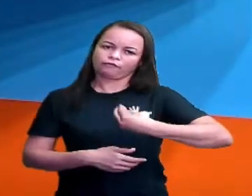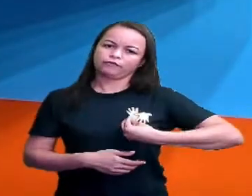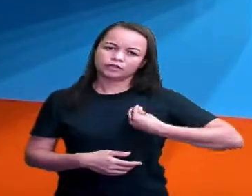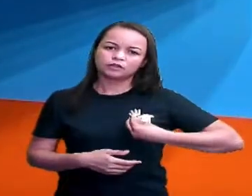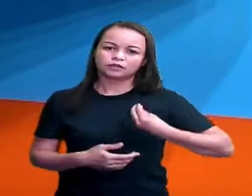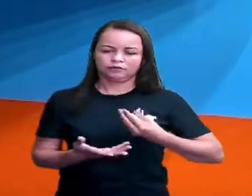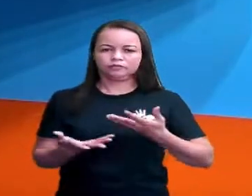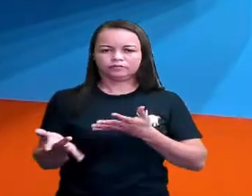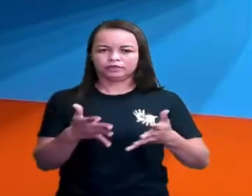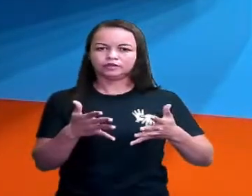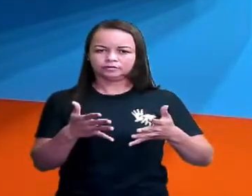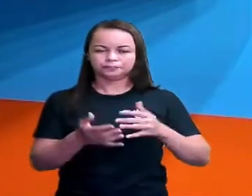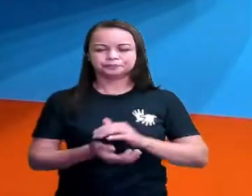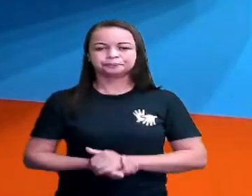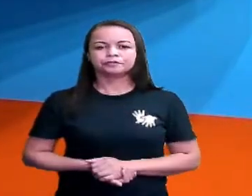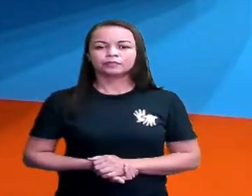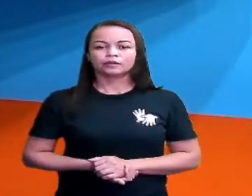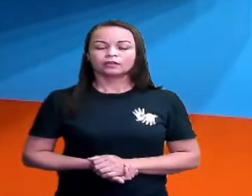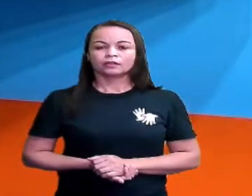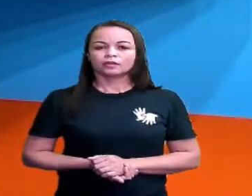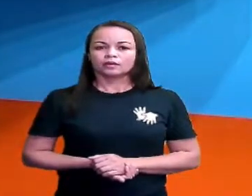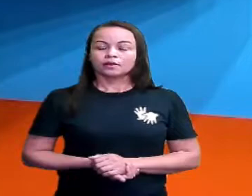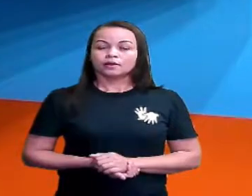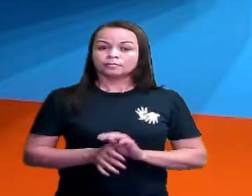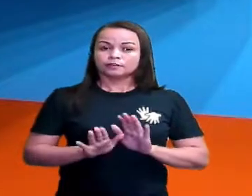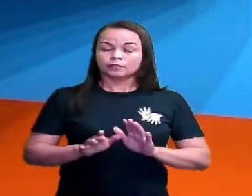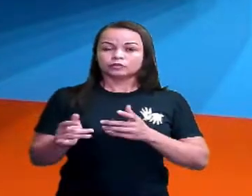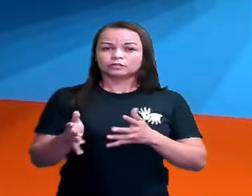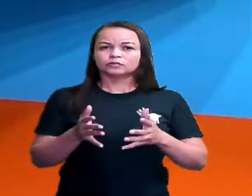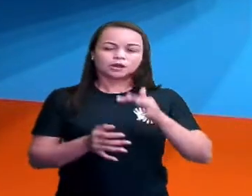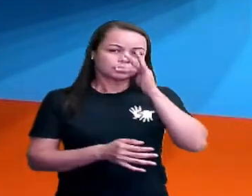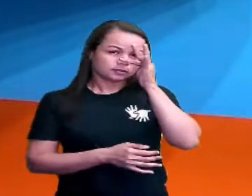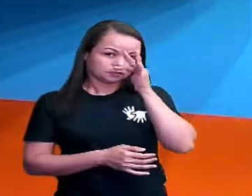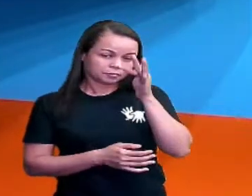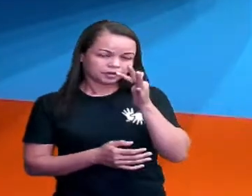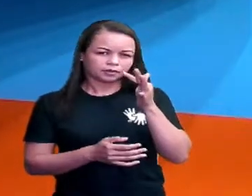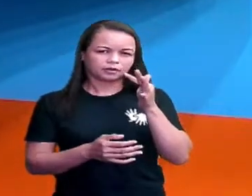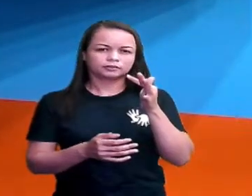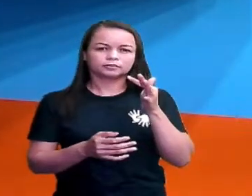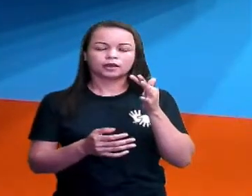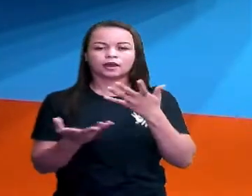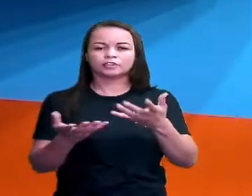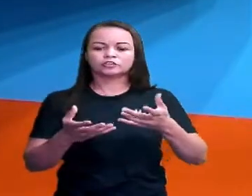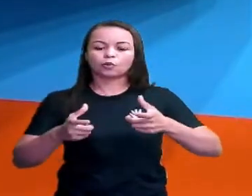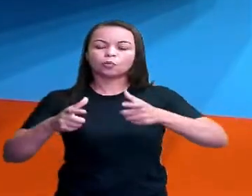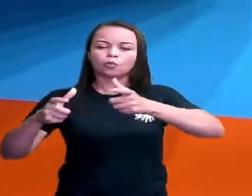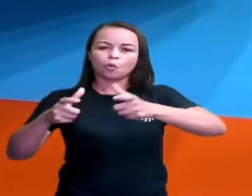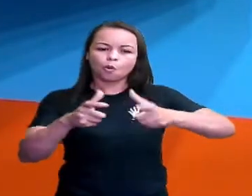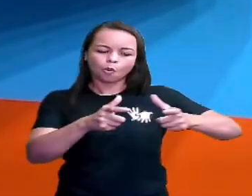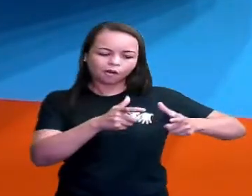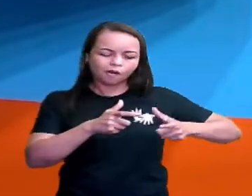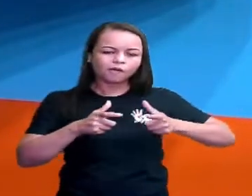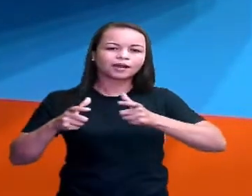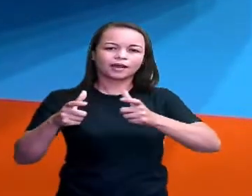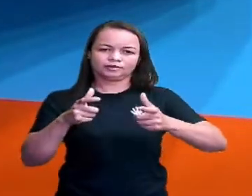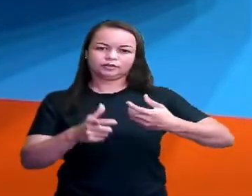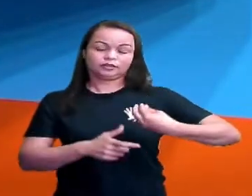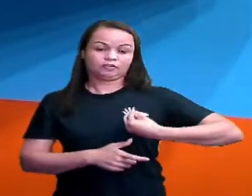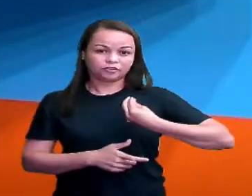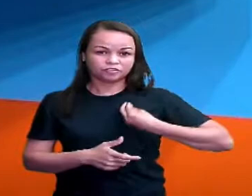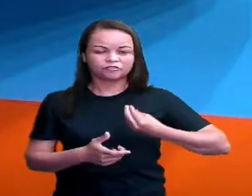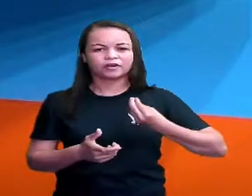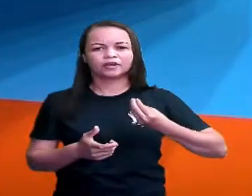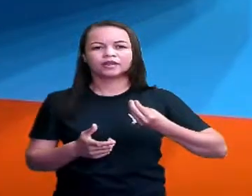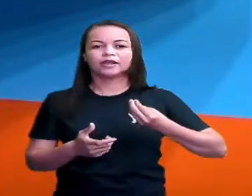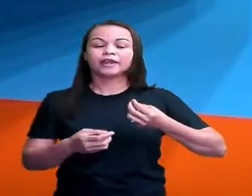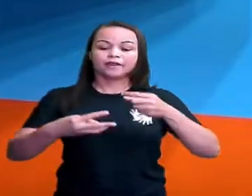ele habita, tá certo? Portanto, as plantas, elas podem estar localizadas, podem viver,